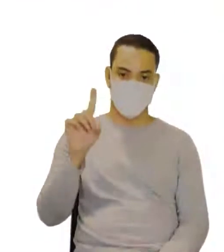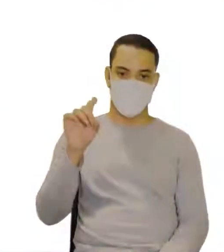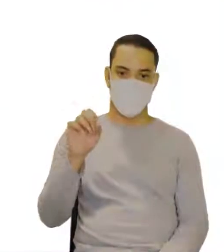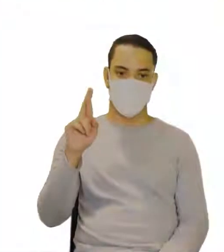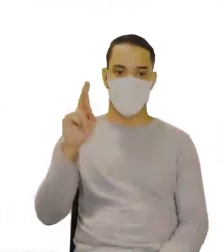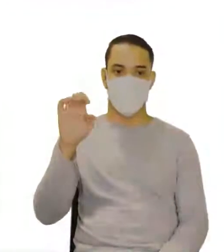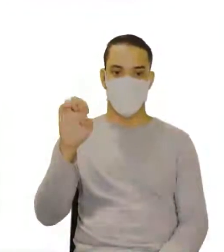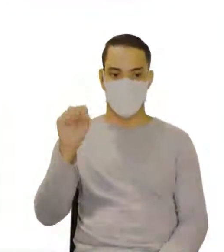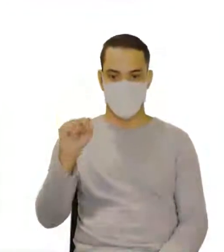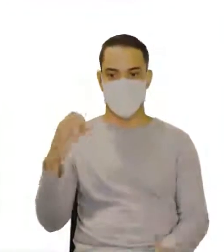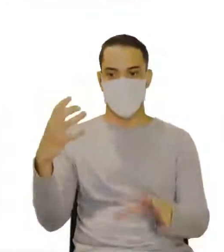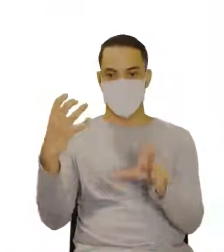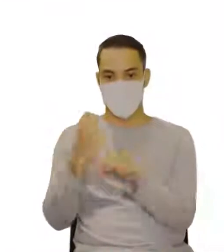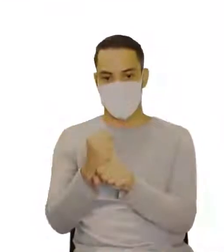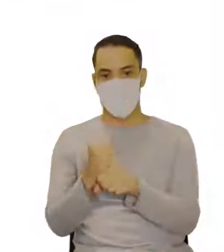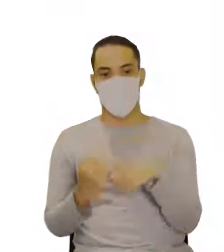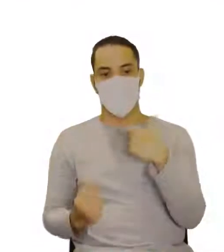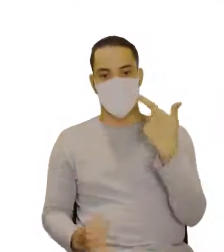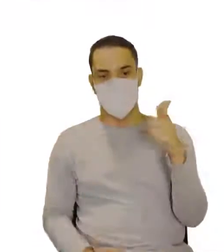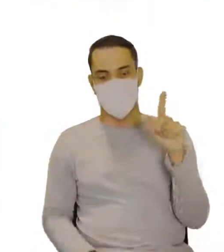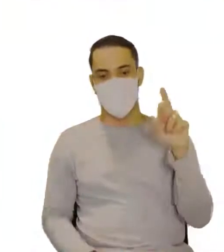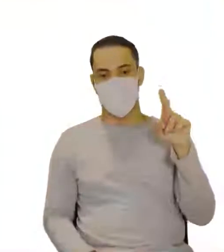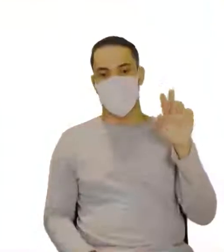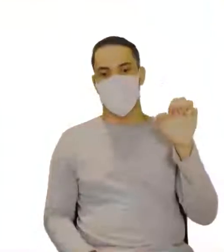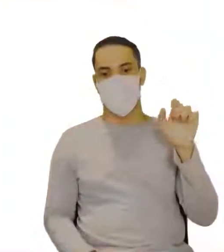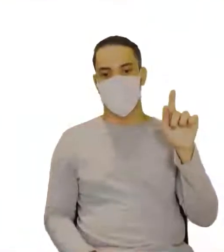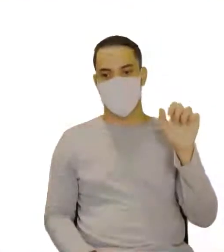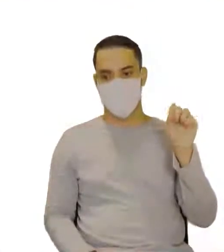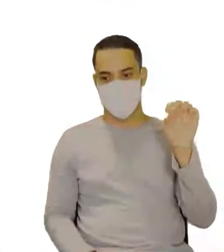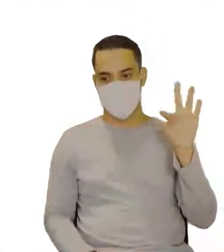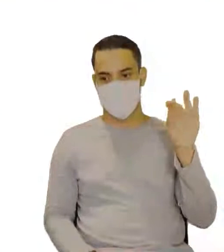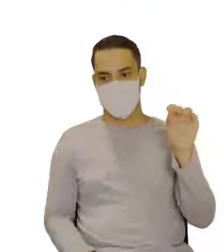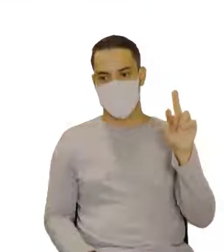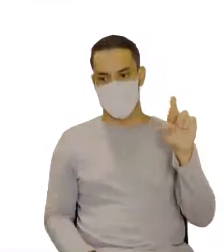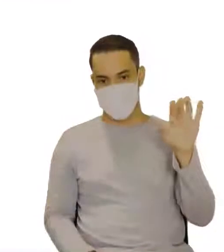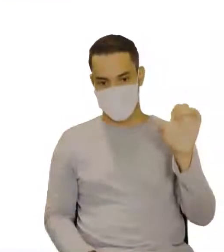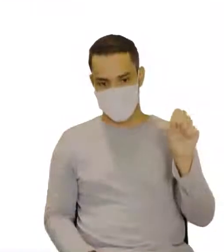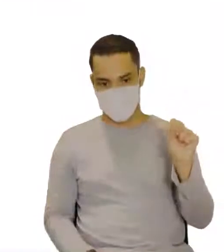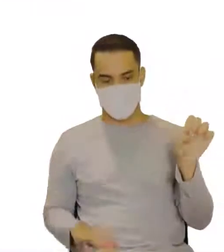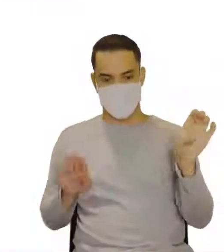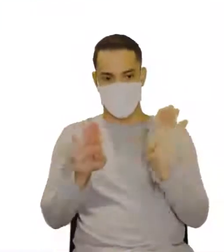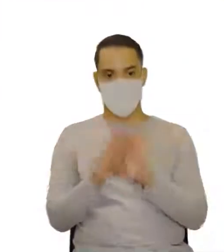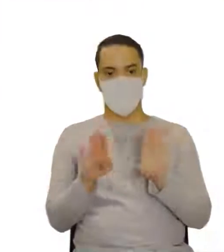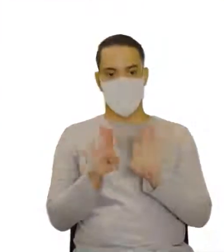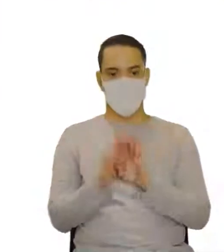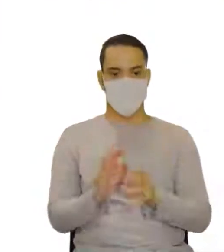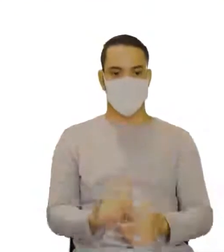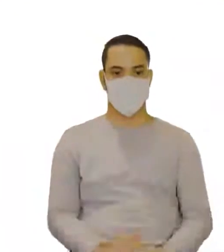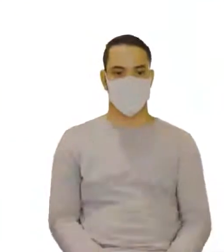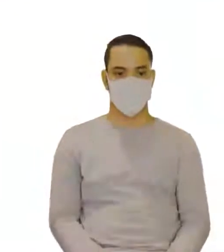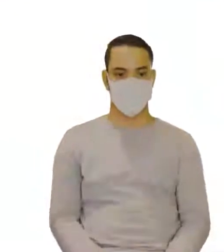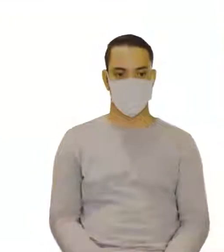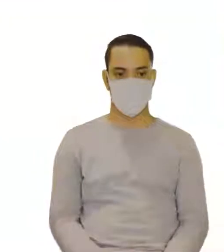corrente equivalente aqui que passa pelos geradores é a soma das correntes que passa por cada gerador, ok?